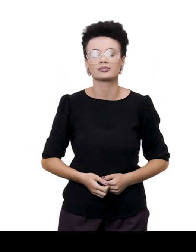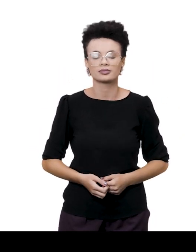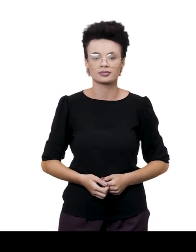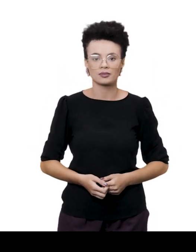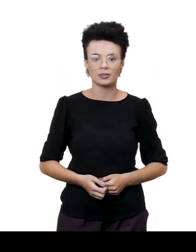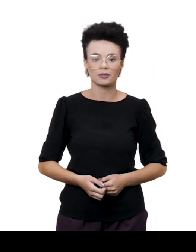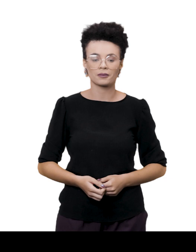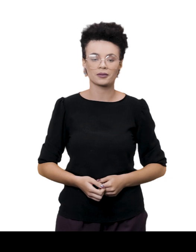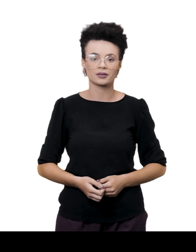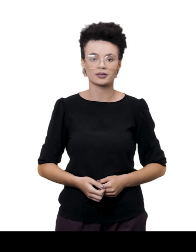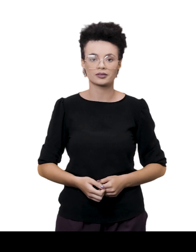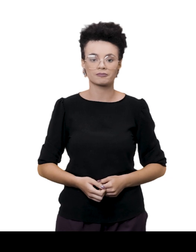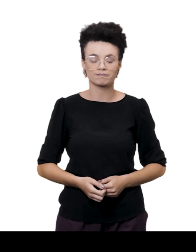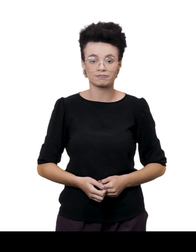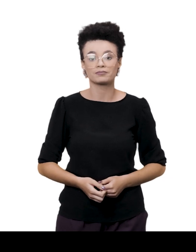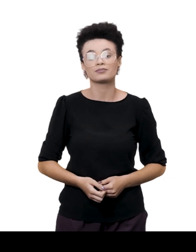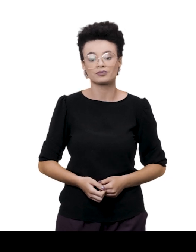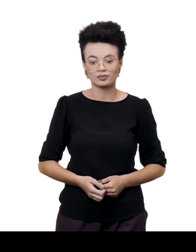maneira integrada.